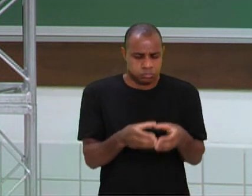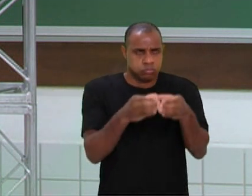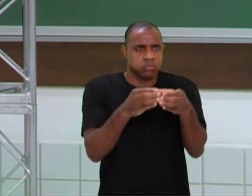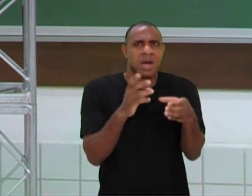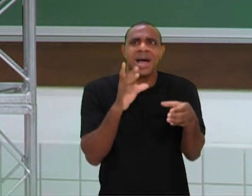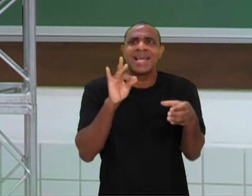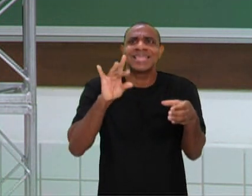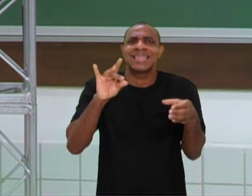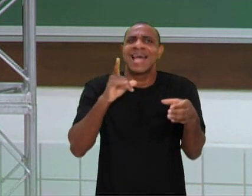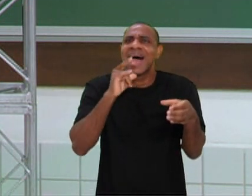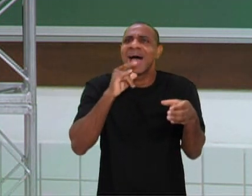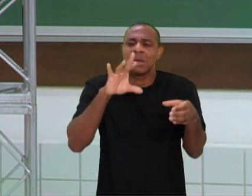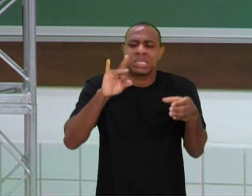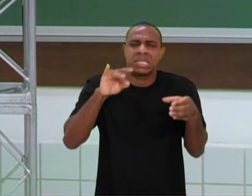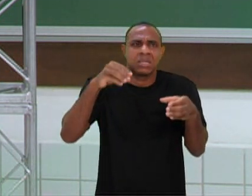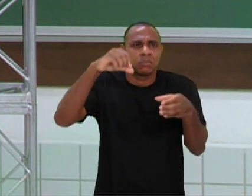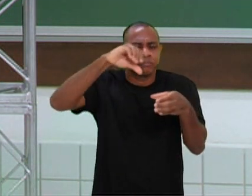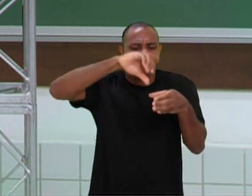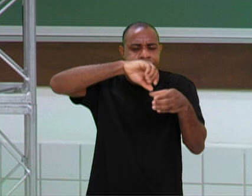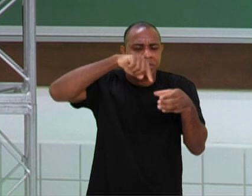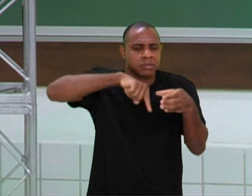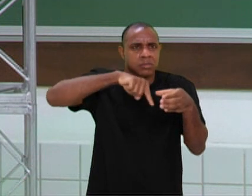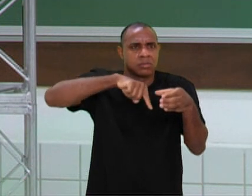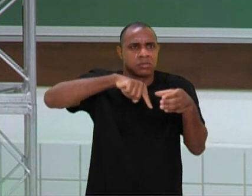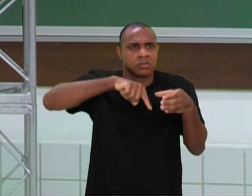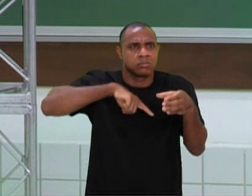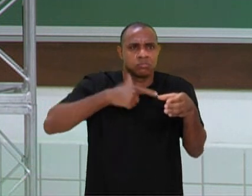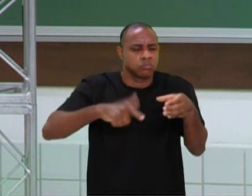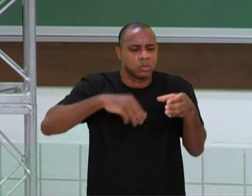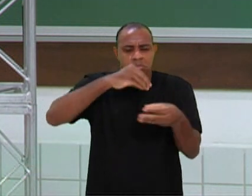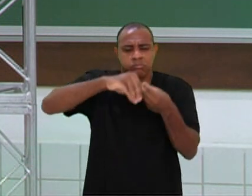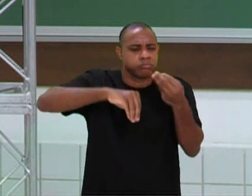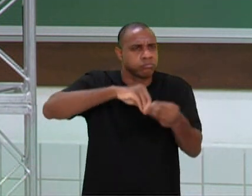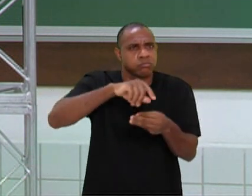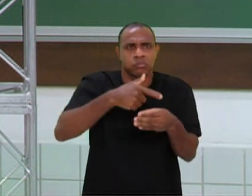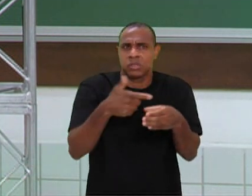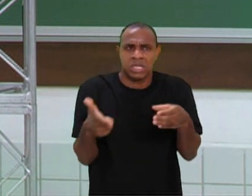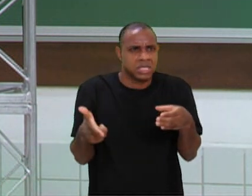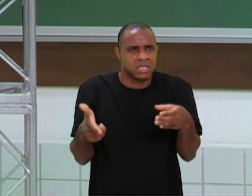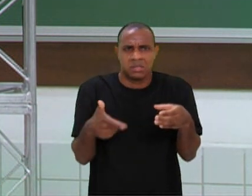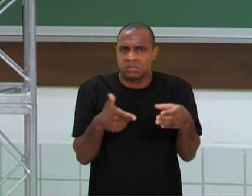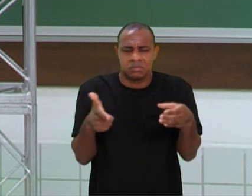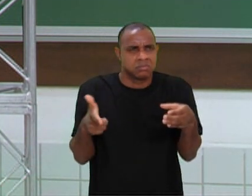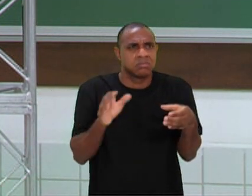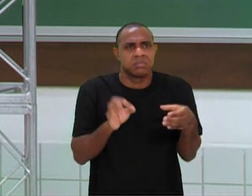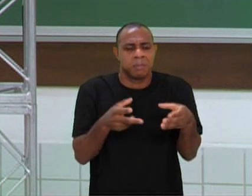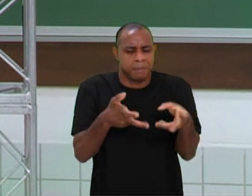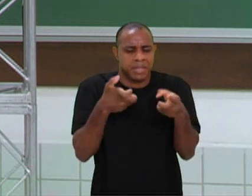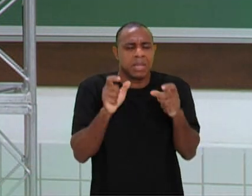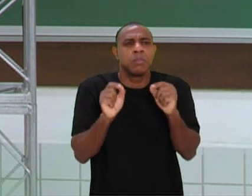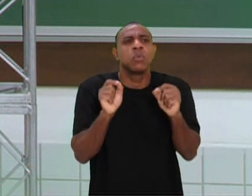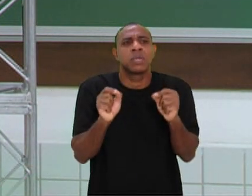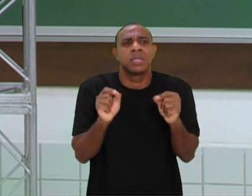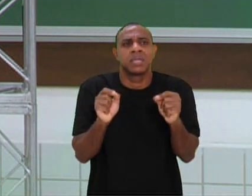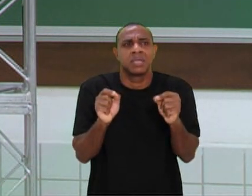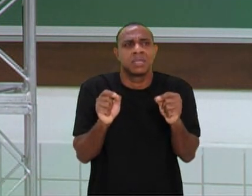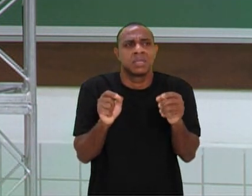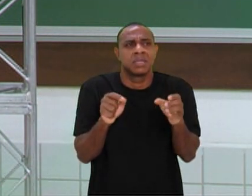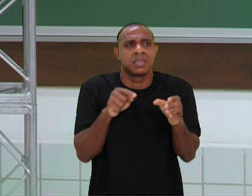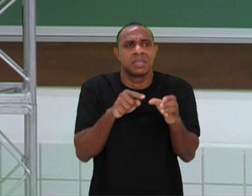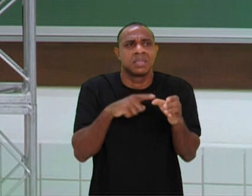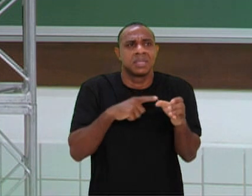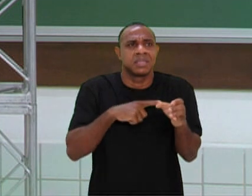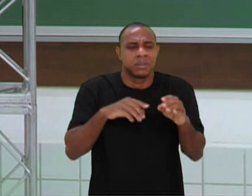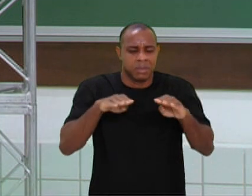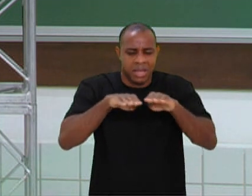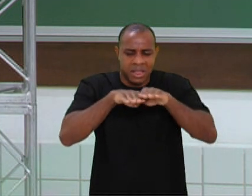esse líquido ele não tem misturas, como por exemplo ar e tudo mais, a gente percebe basicamente que existe